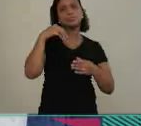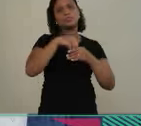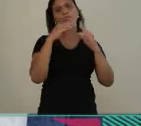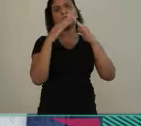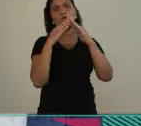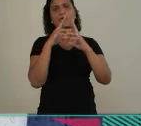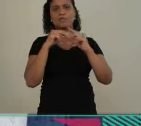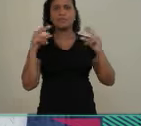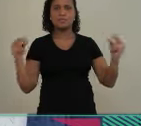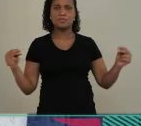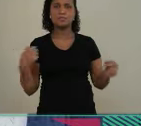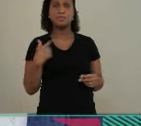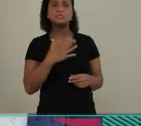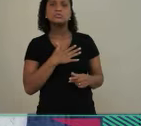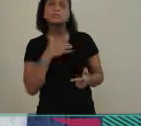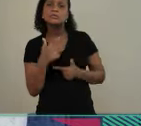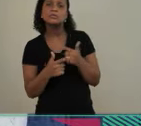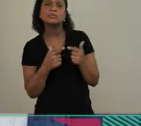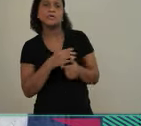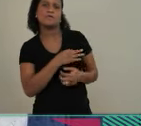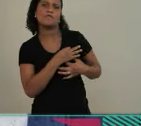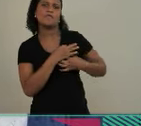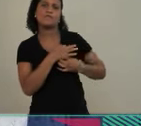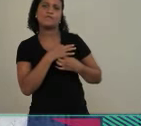eu gostaria de trabalhar como voluntária em